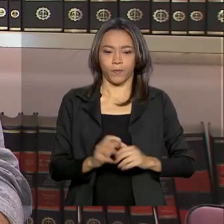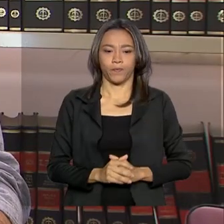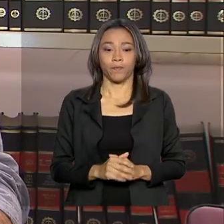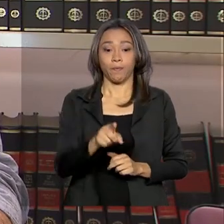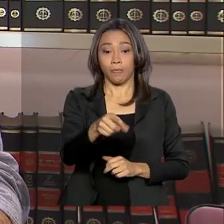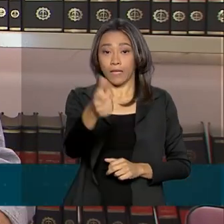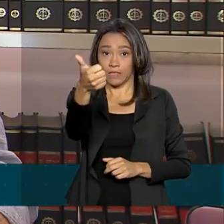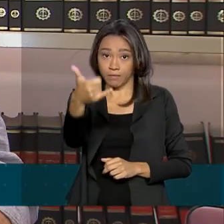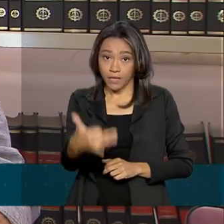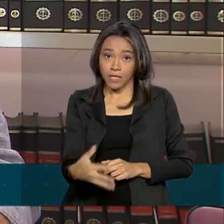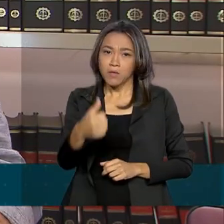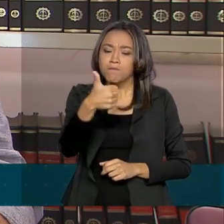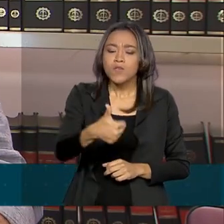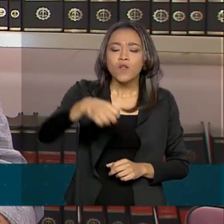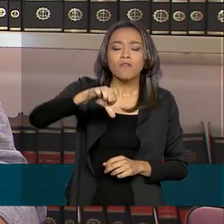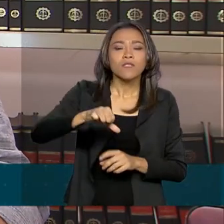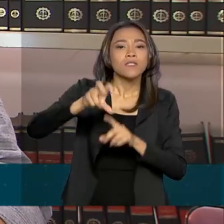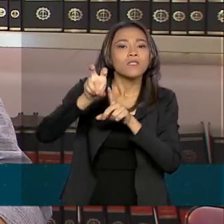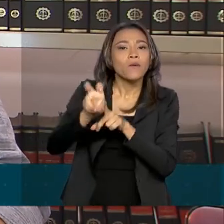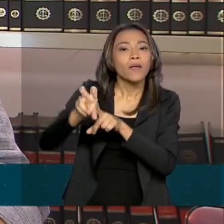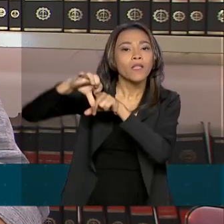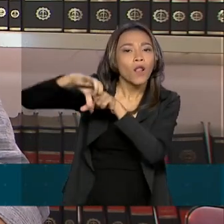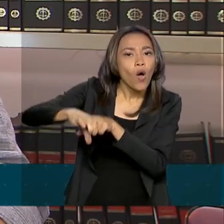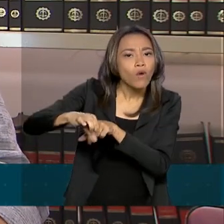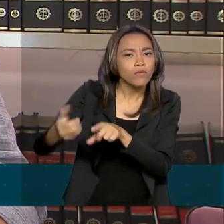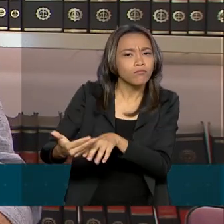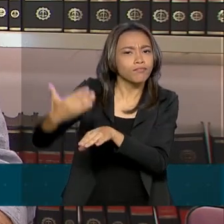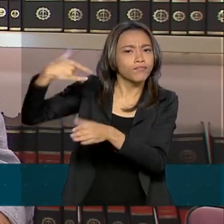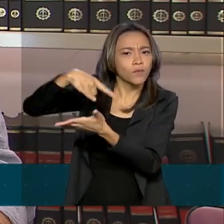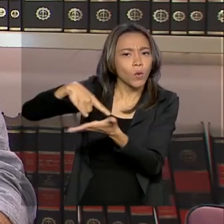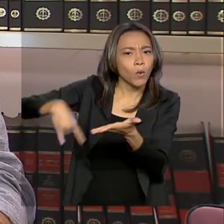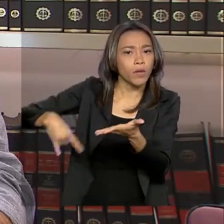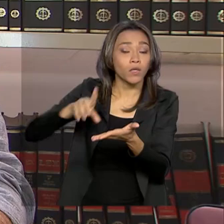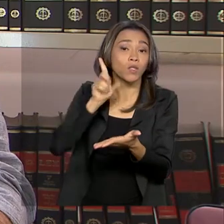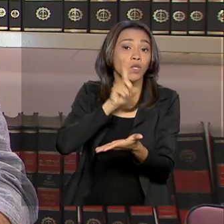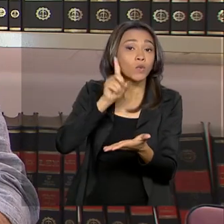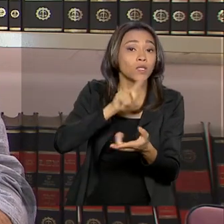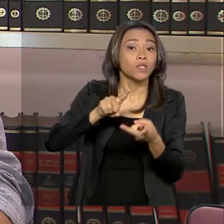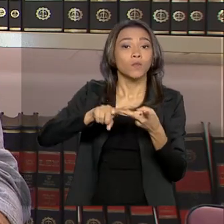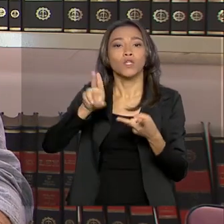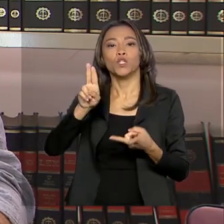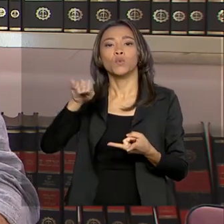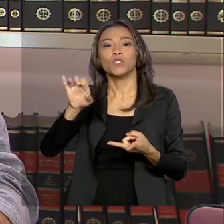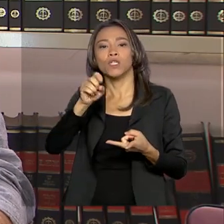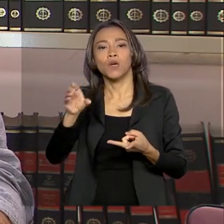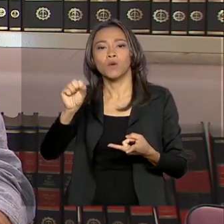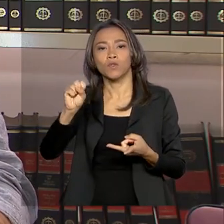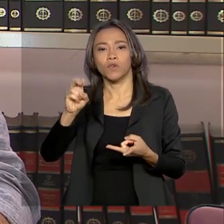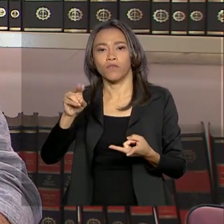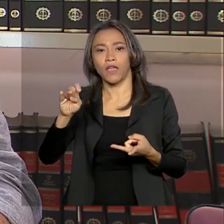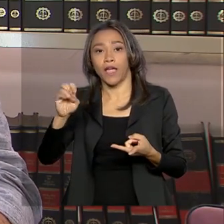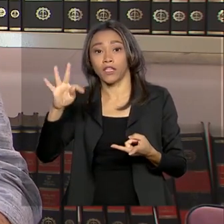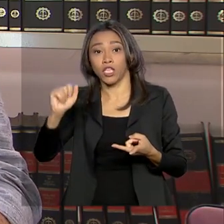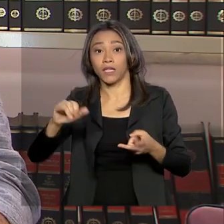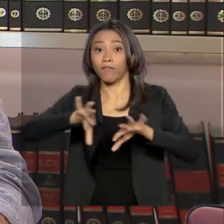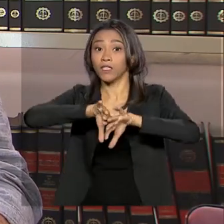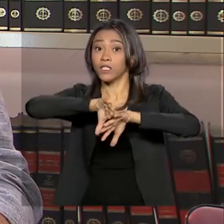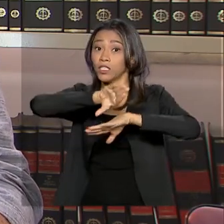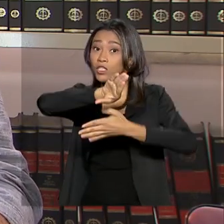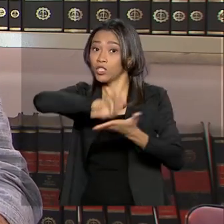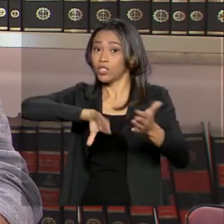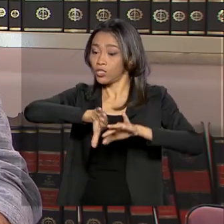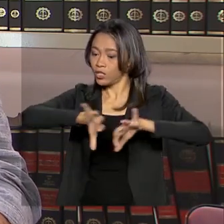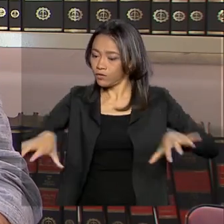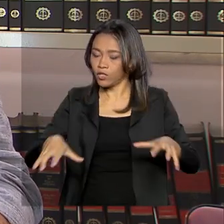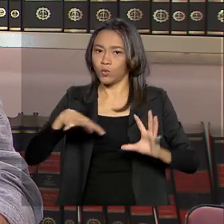falando do tratado que foi assinado em 1959, no momento no qual os Estados Unidos e a União Soviética estavam, de uma certa maneira, dividindo o mundo. Então, a preocupação que se tinha